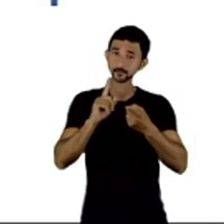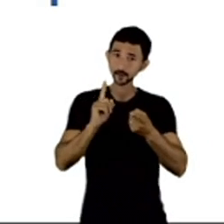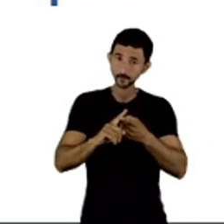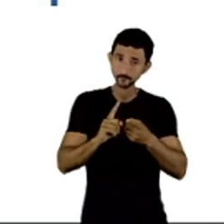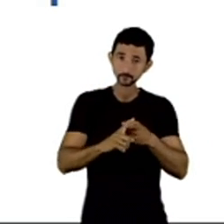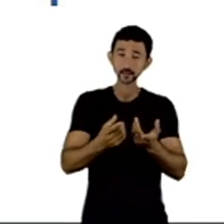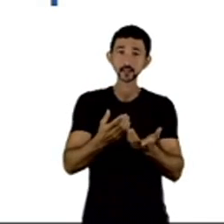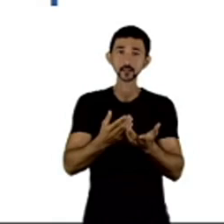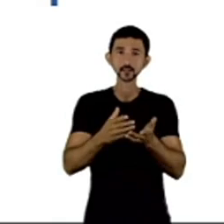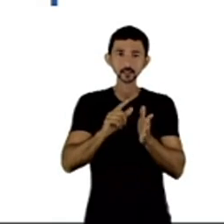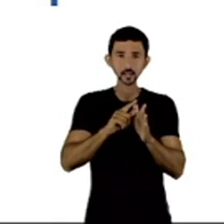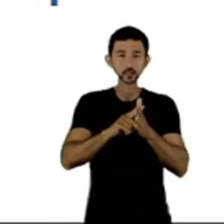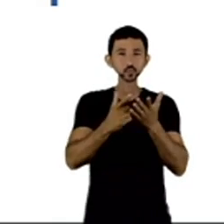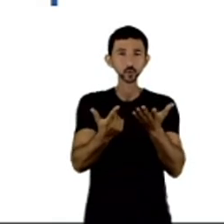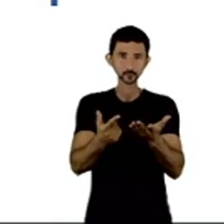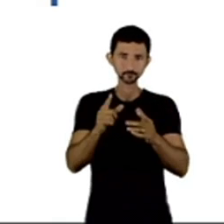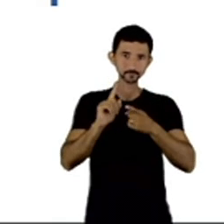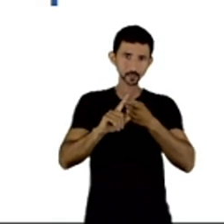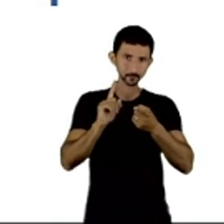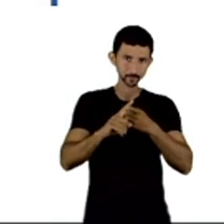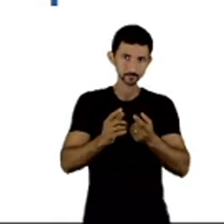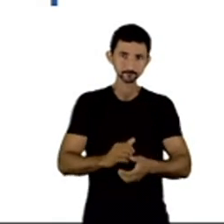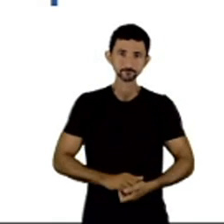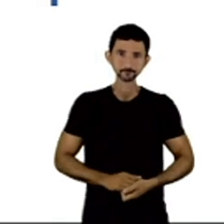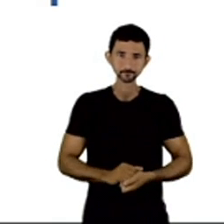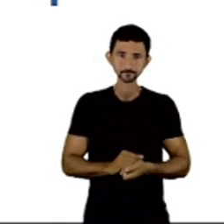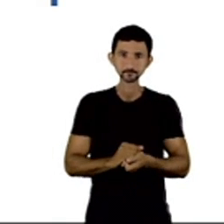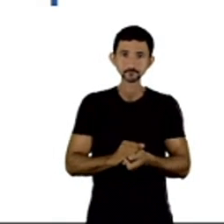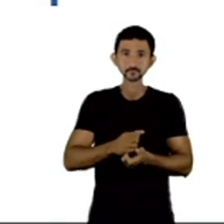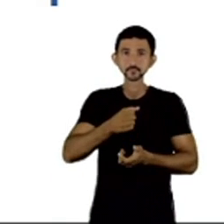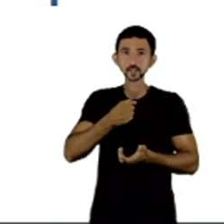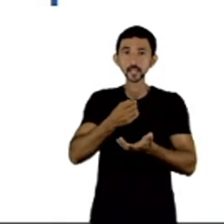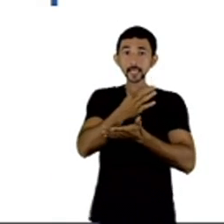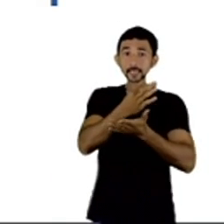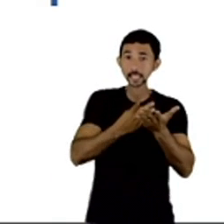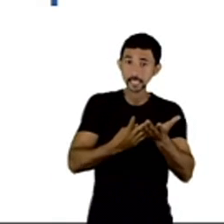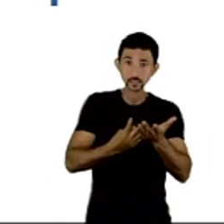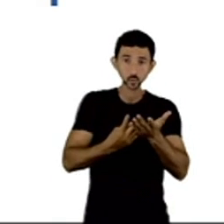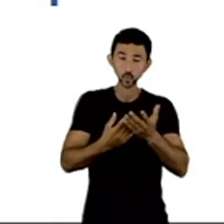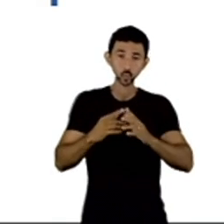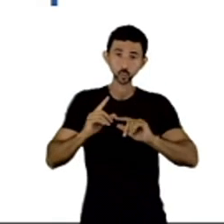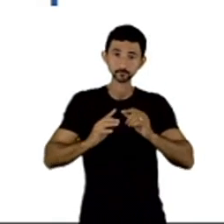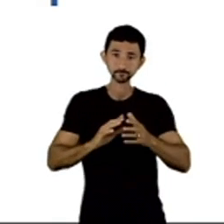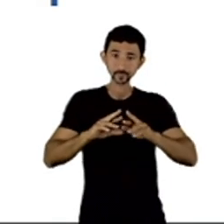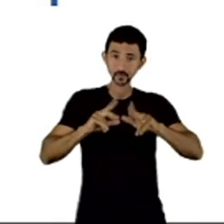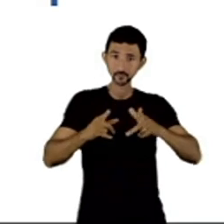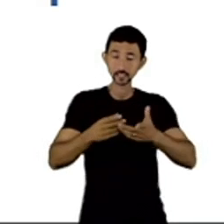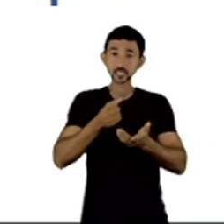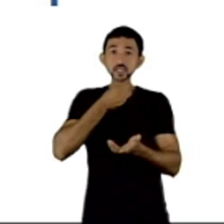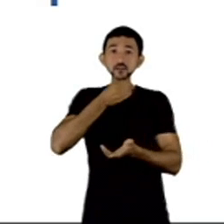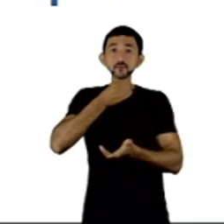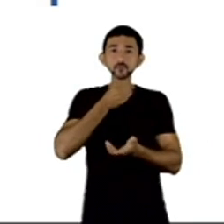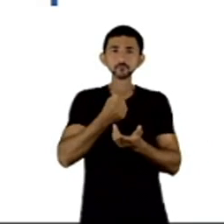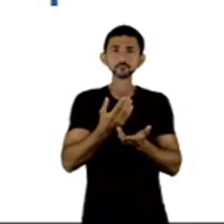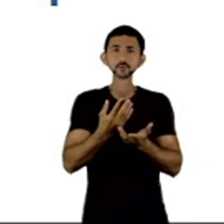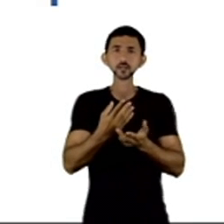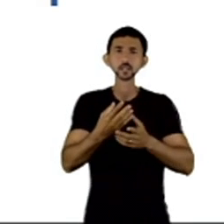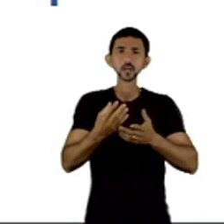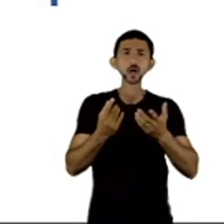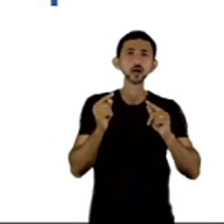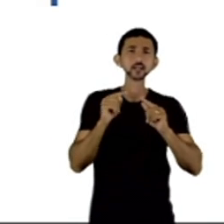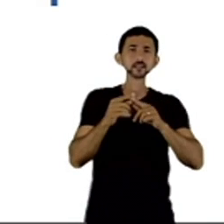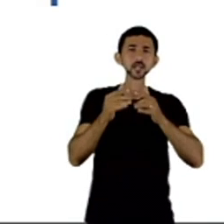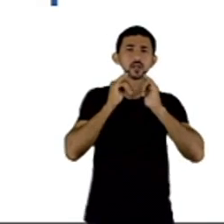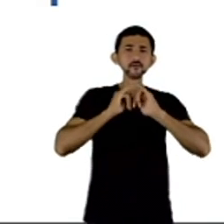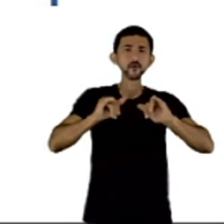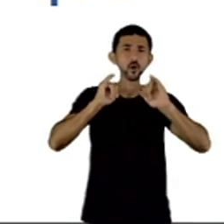é jornalístico, é texto não literário e tem como intenção discursiva